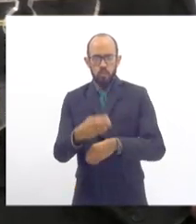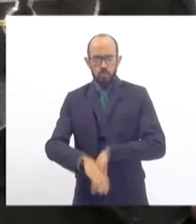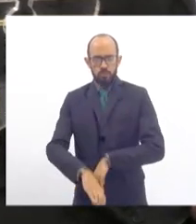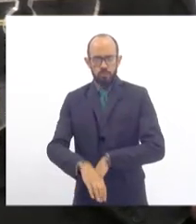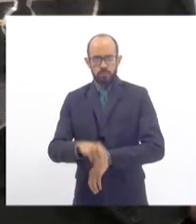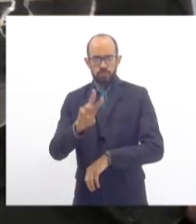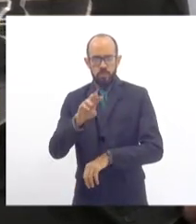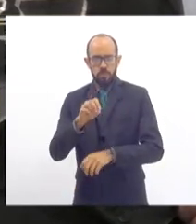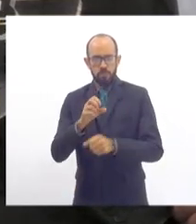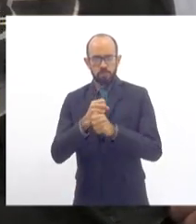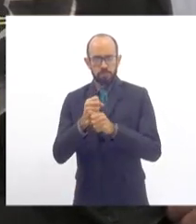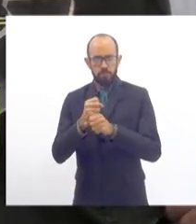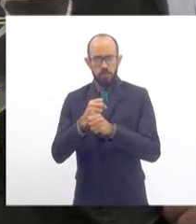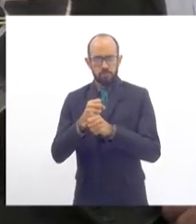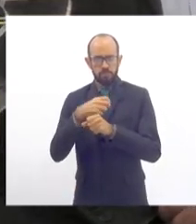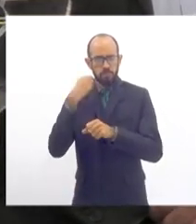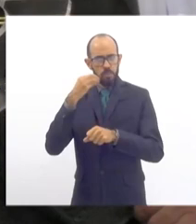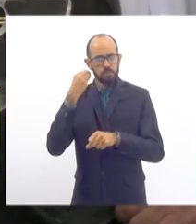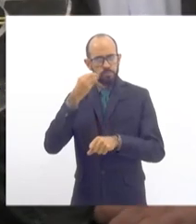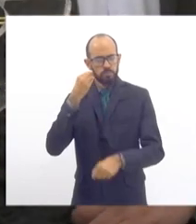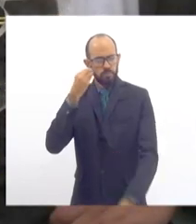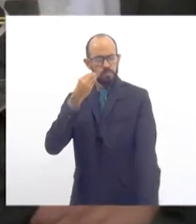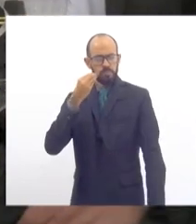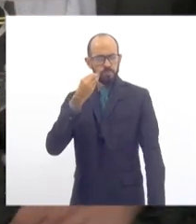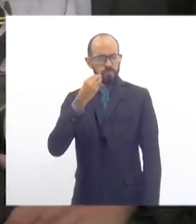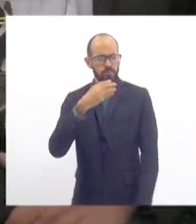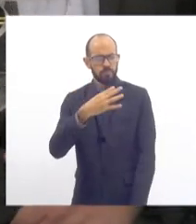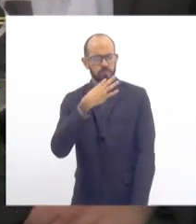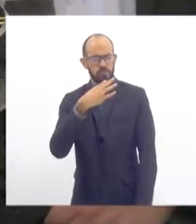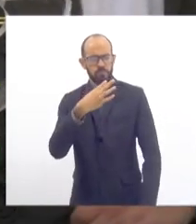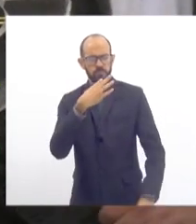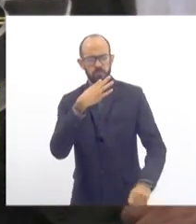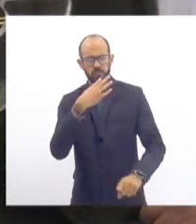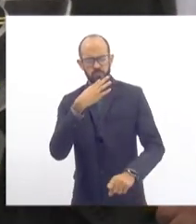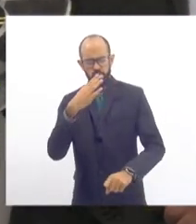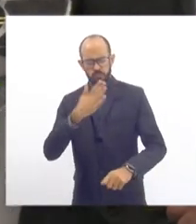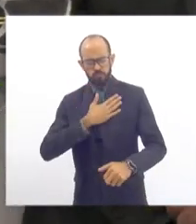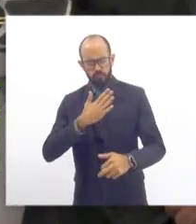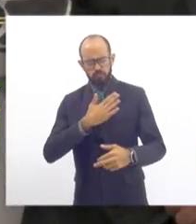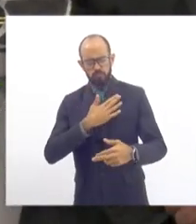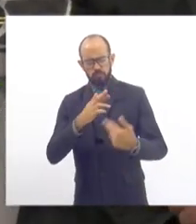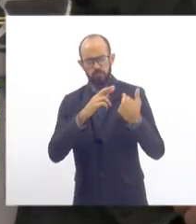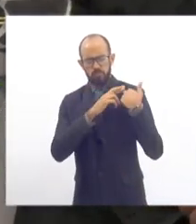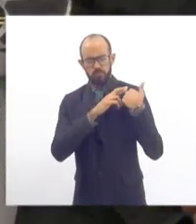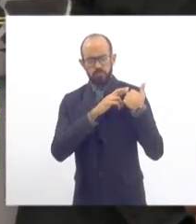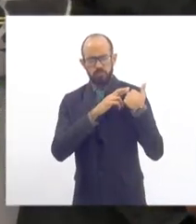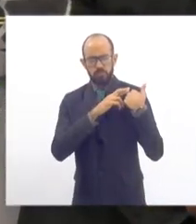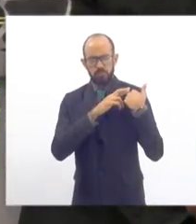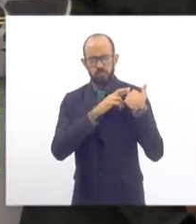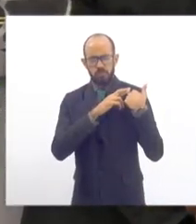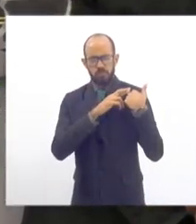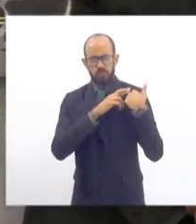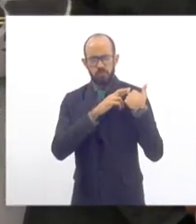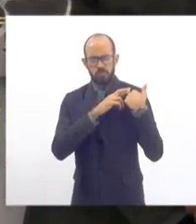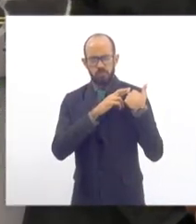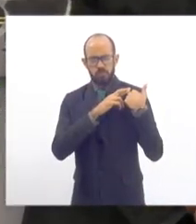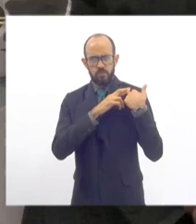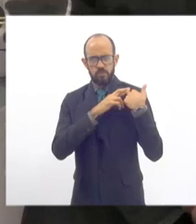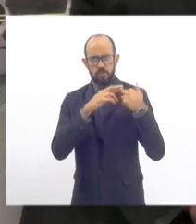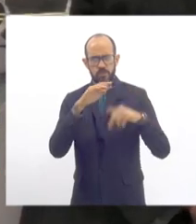de carreira. Conheço perfeitamente as minhas atribuições. E aquela que é